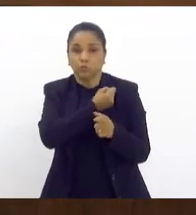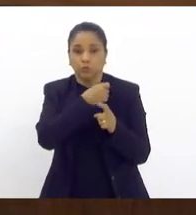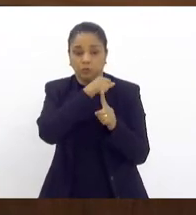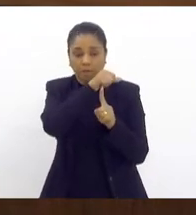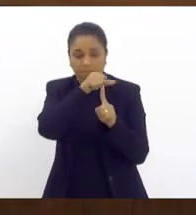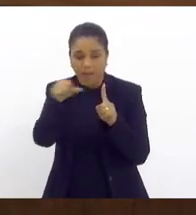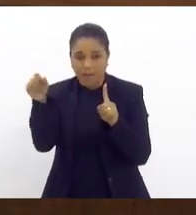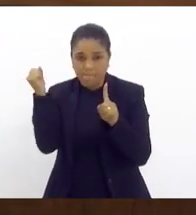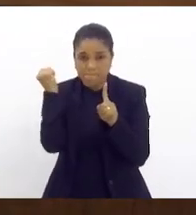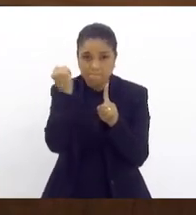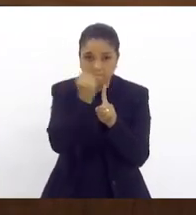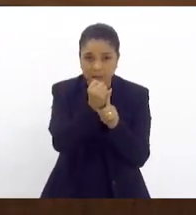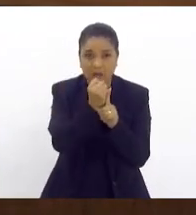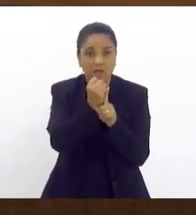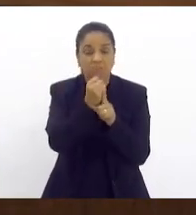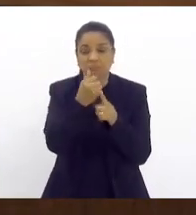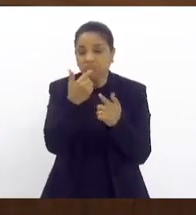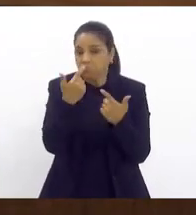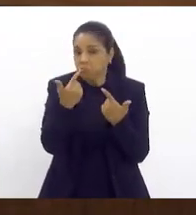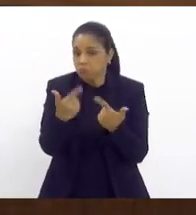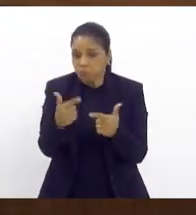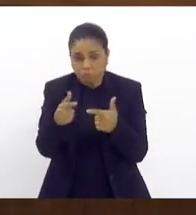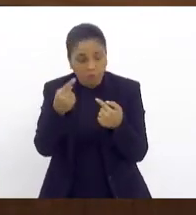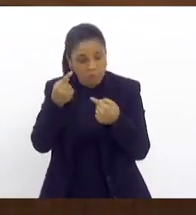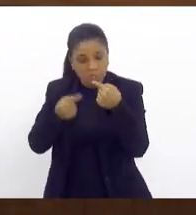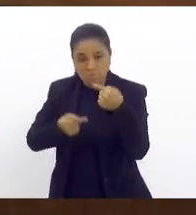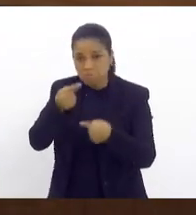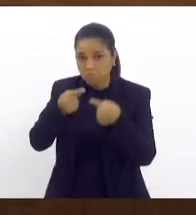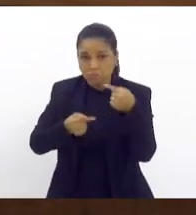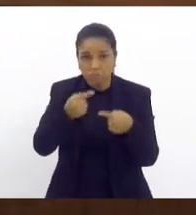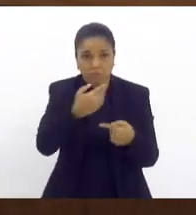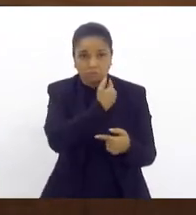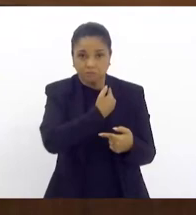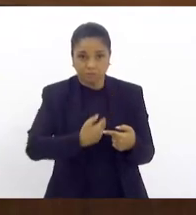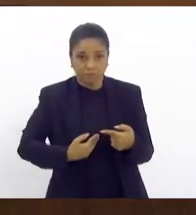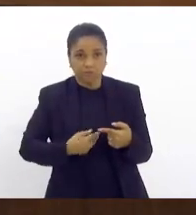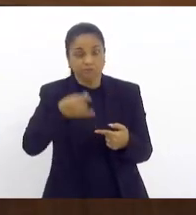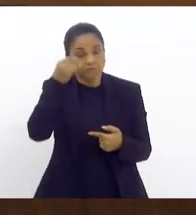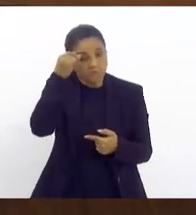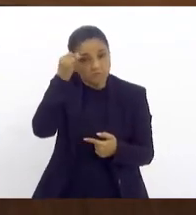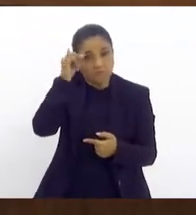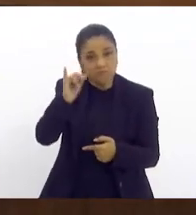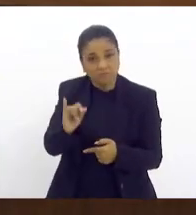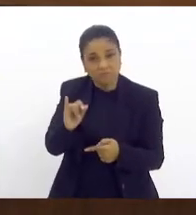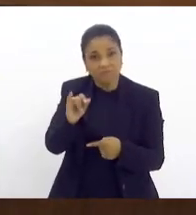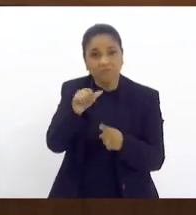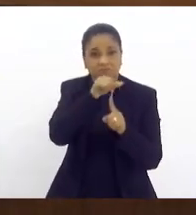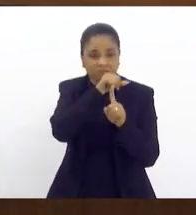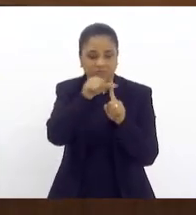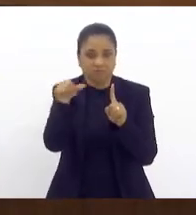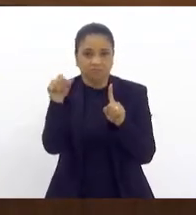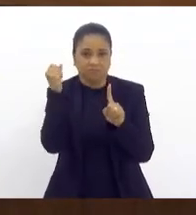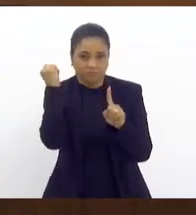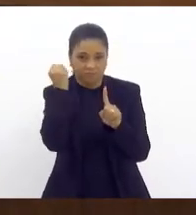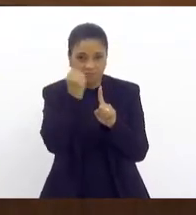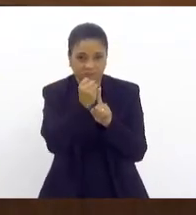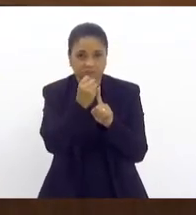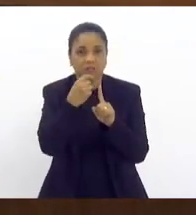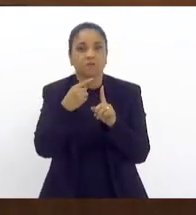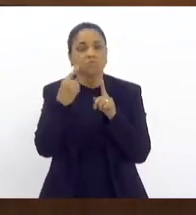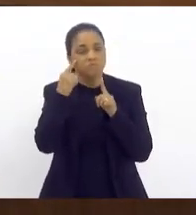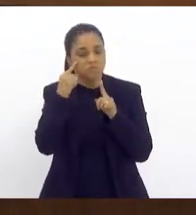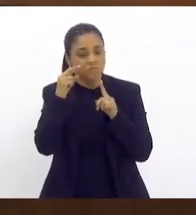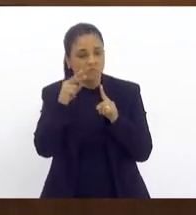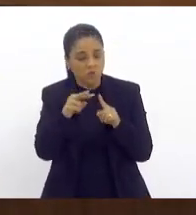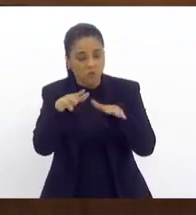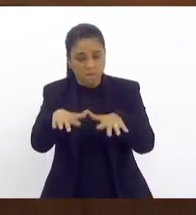políticas públicas que possam prevenir os feminicídios né fizemos uma audiência pública primeira audiência